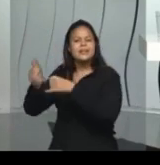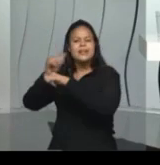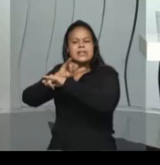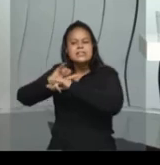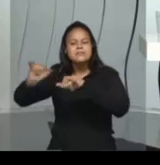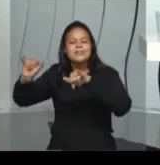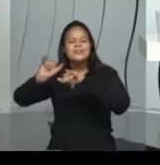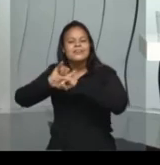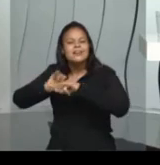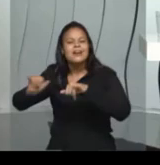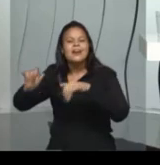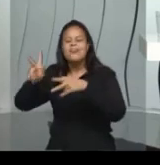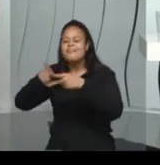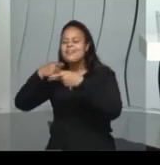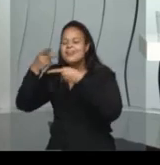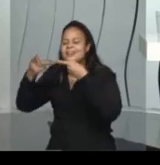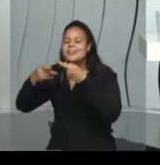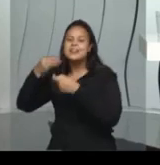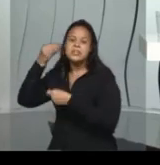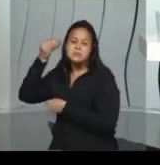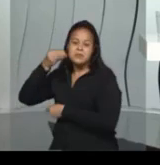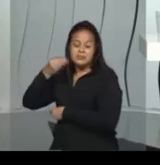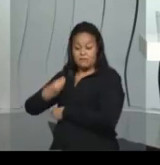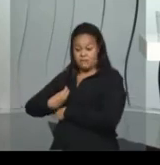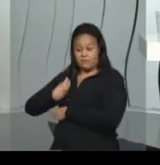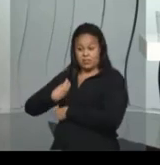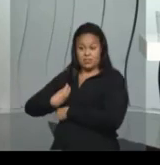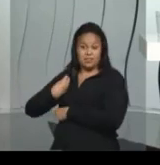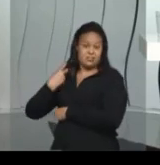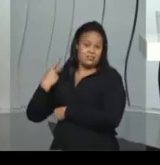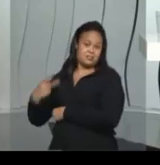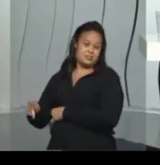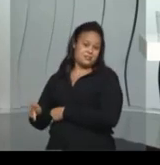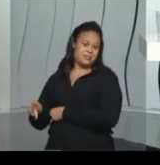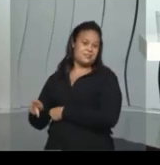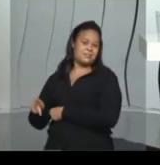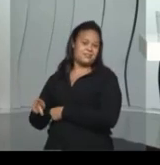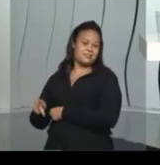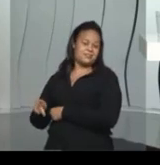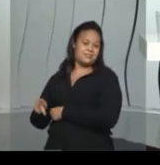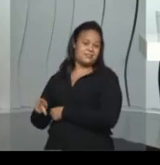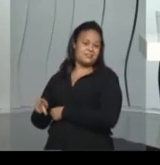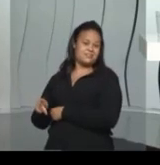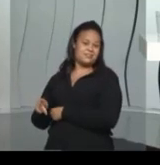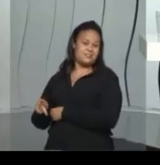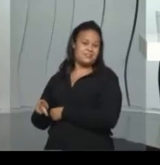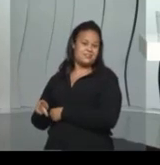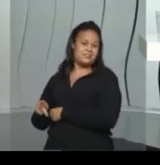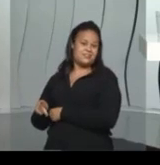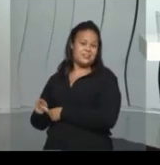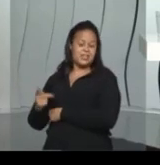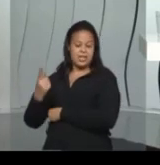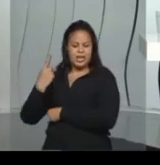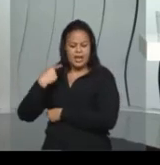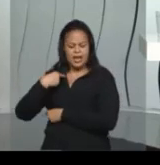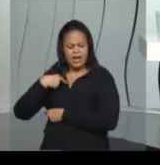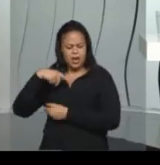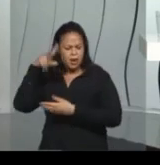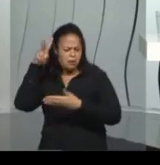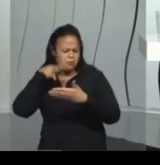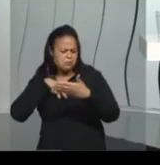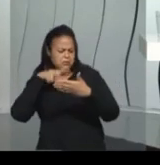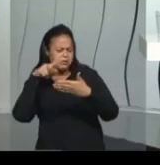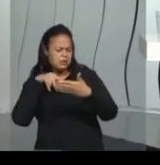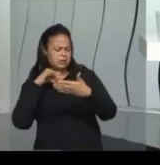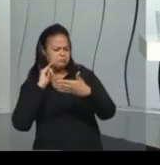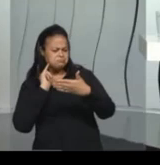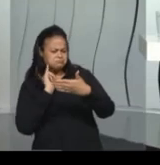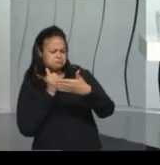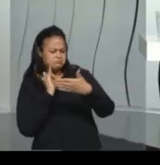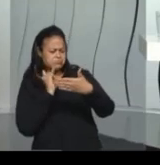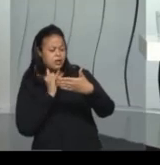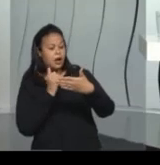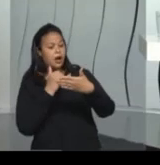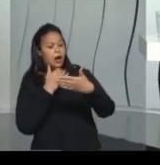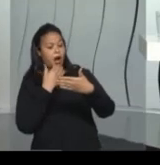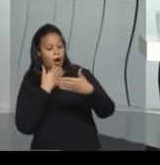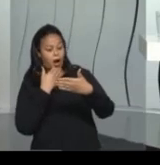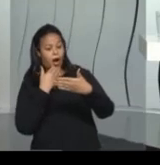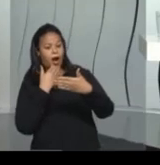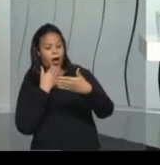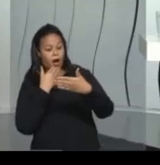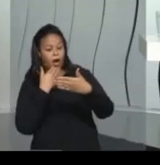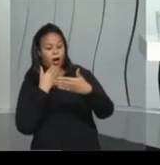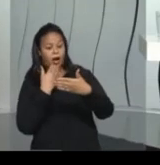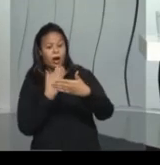dela, essas experiências. E ela fala sobre a situação. Olha, até eu, quando eu li o relato, falei, nossa,